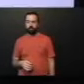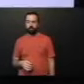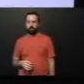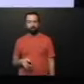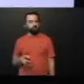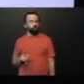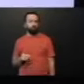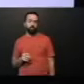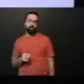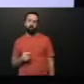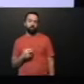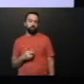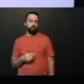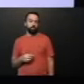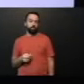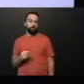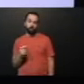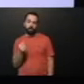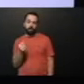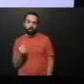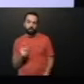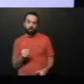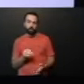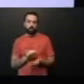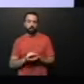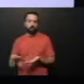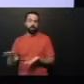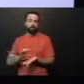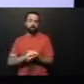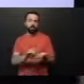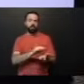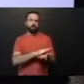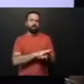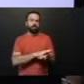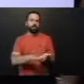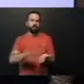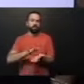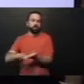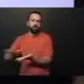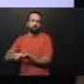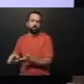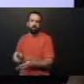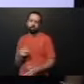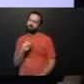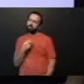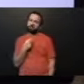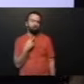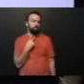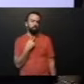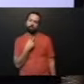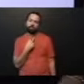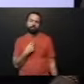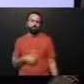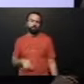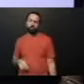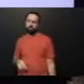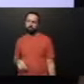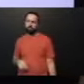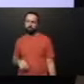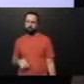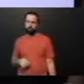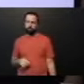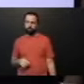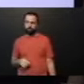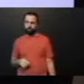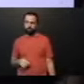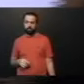E não gaste todo o seu dinheiro. Não é? Quando a mamãe deixa a gente sair e dá aquela mesadinha, um dinheirinho para comprar,